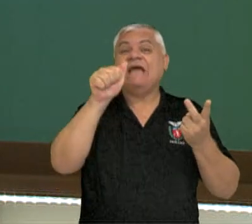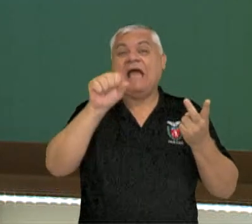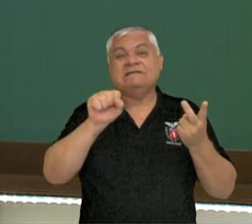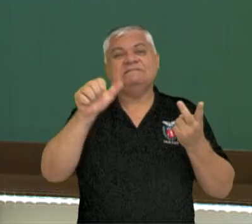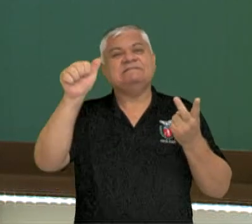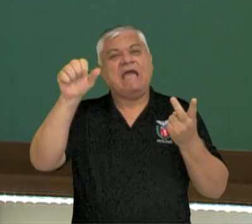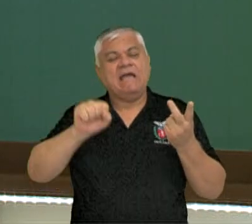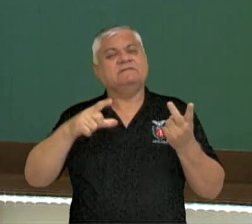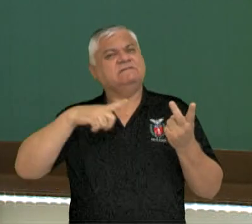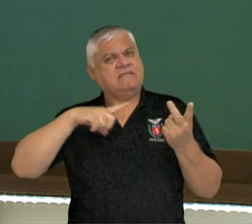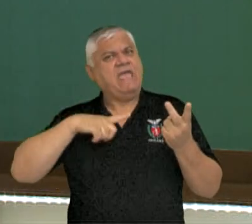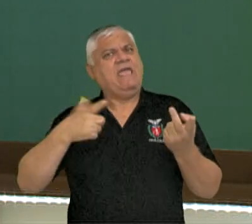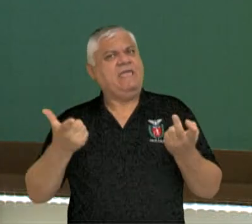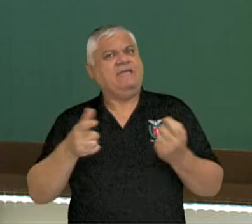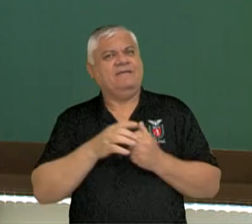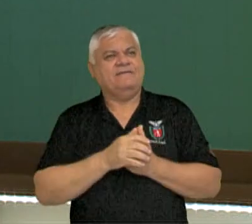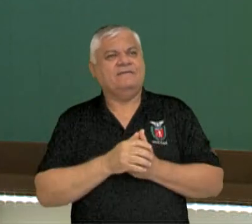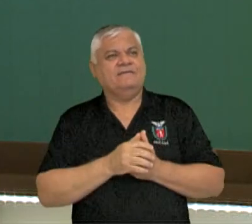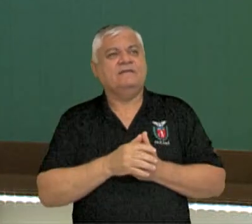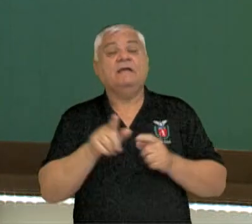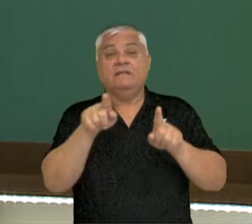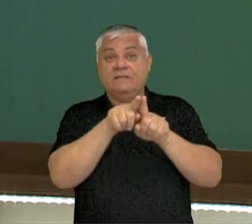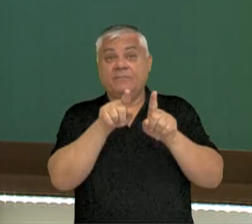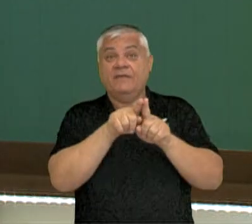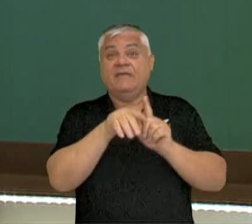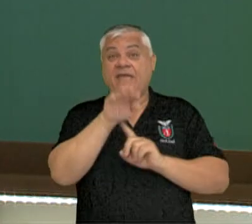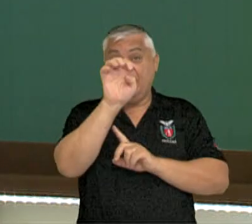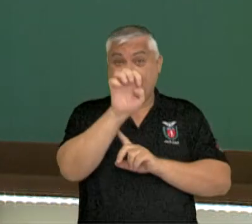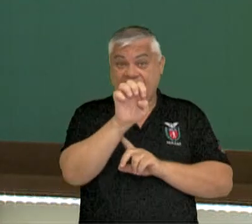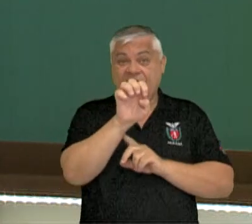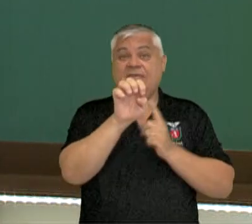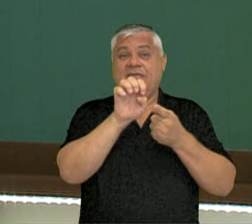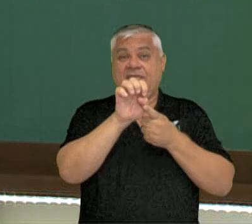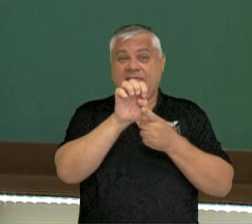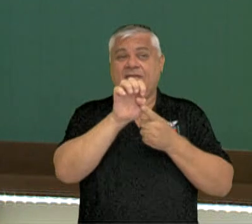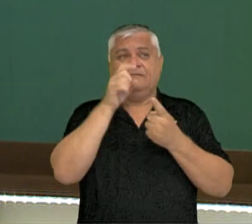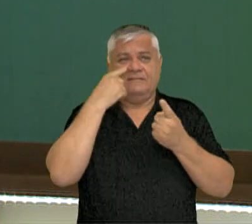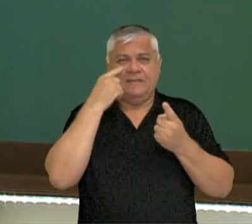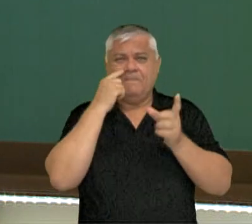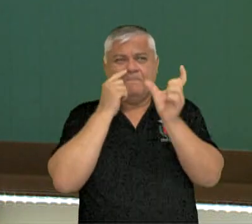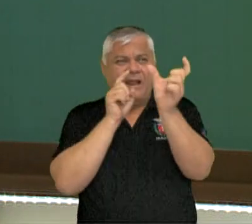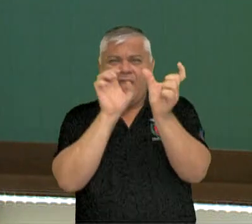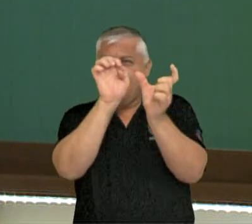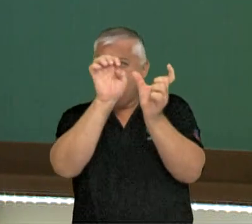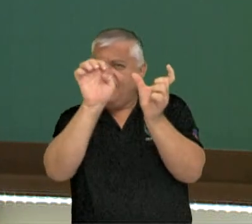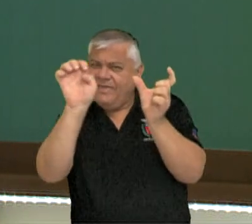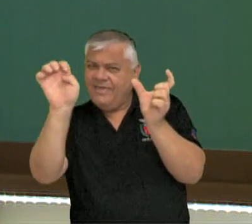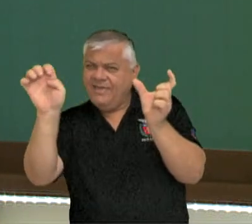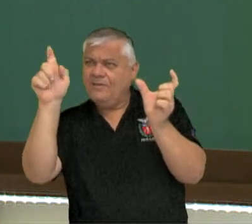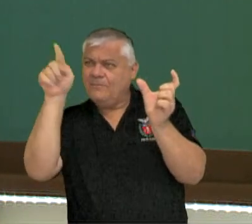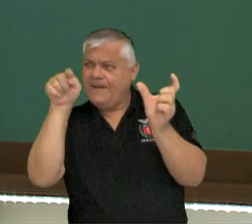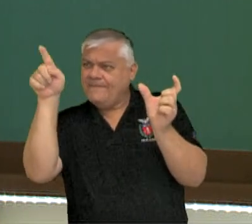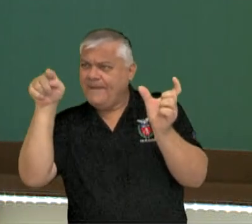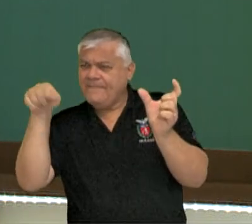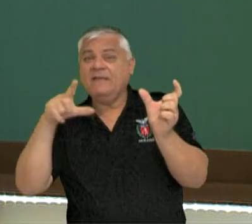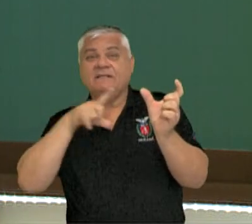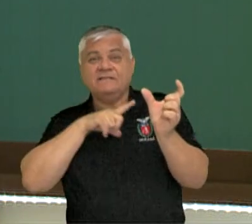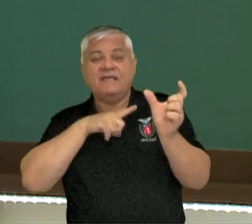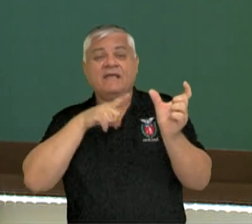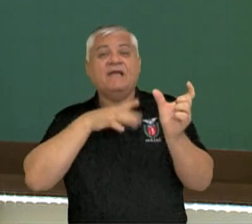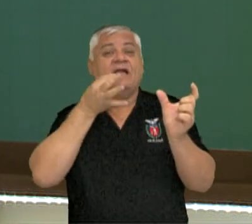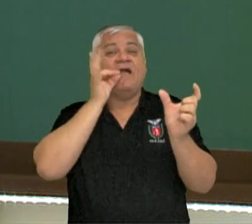Essas palavras elas terminam assim. Temos a palavra que termina com e, né? Porém acentuada, né? Por